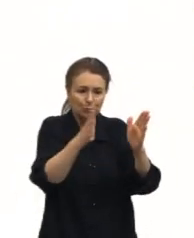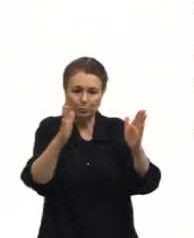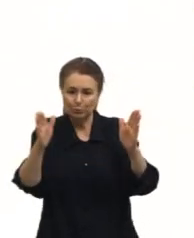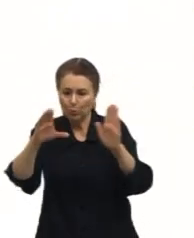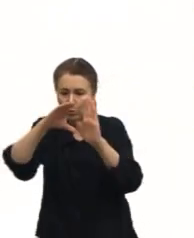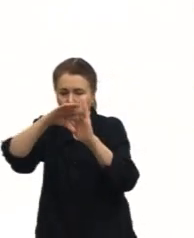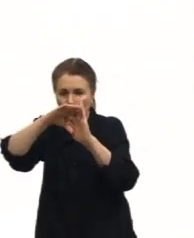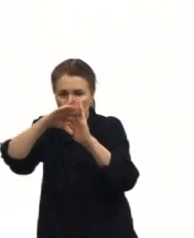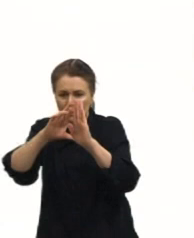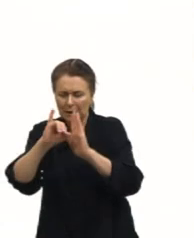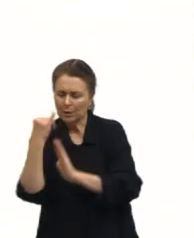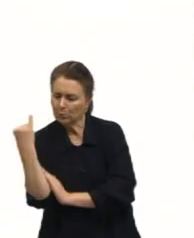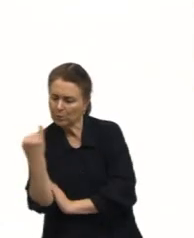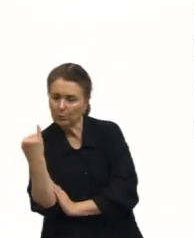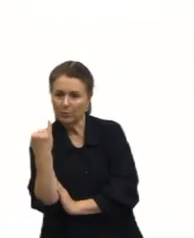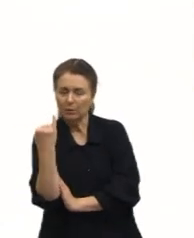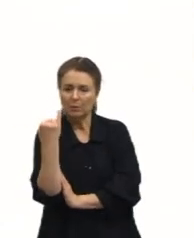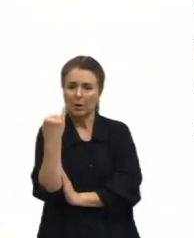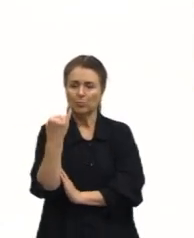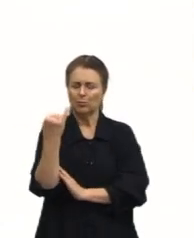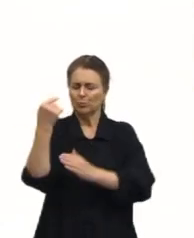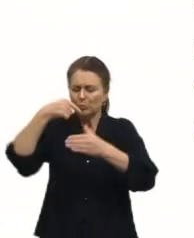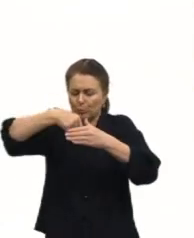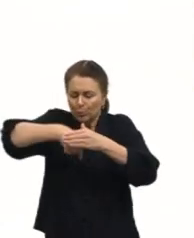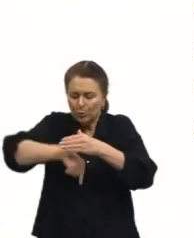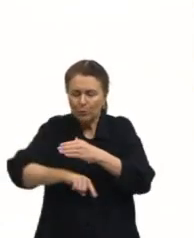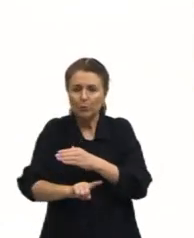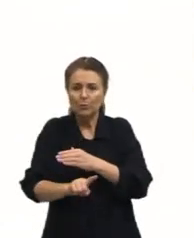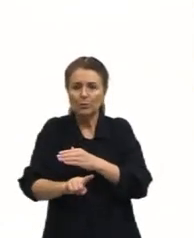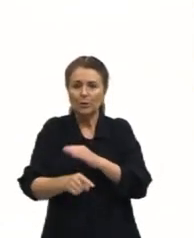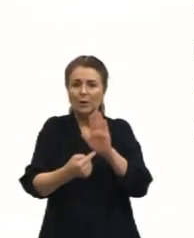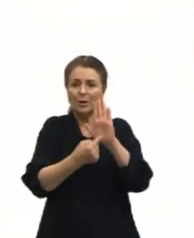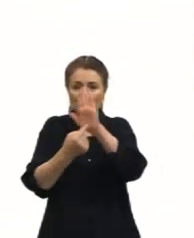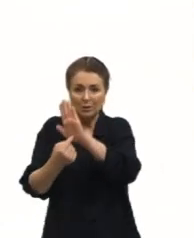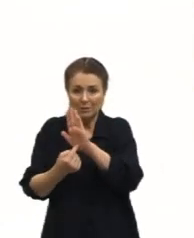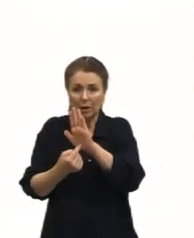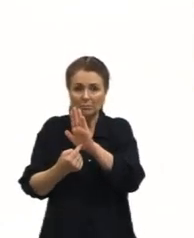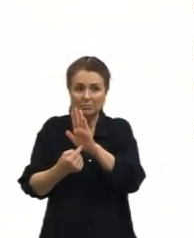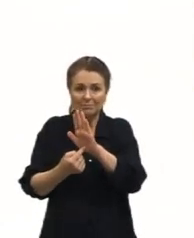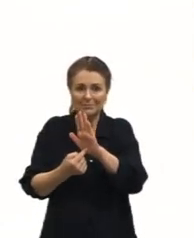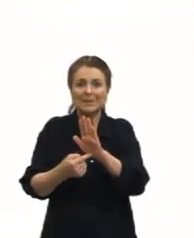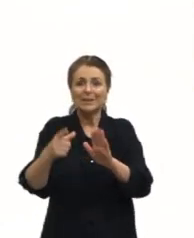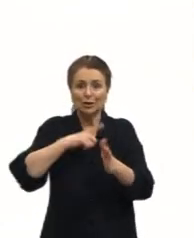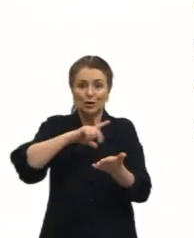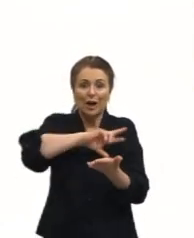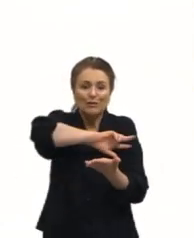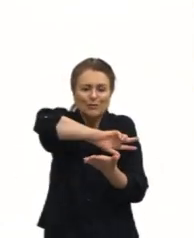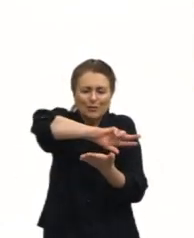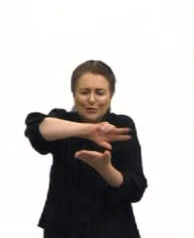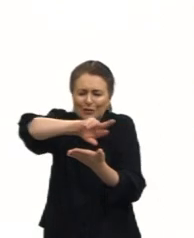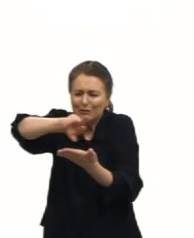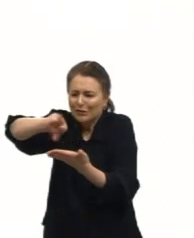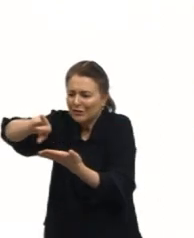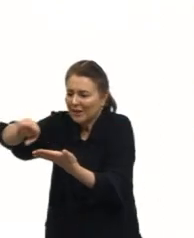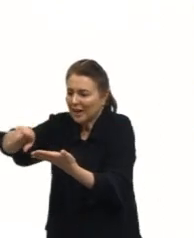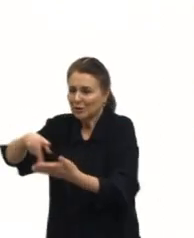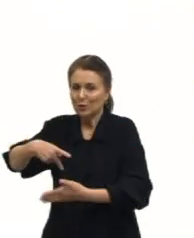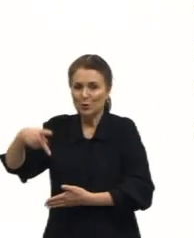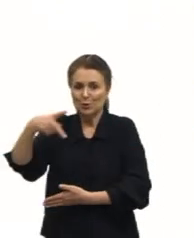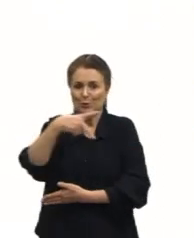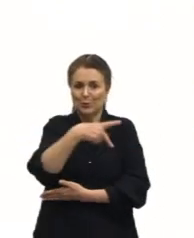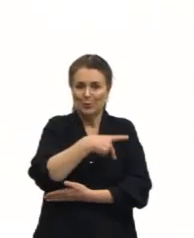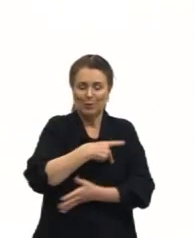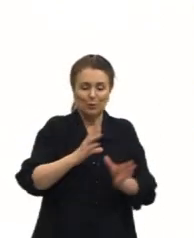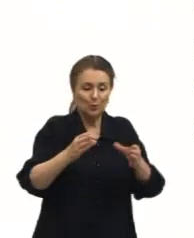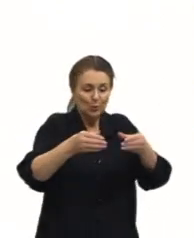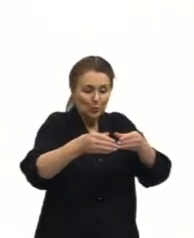fundamentais e ressaltar também a questão que ela tratou uma diversidade né tratou diferentes povos diferentes